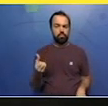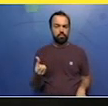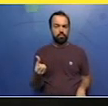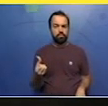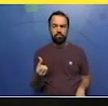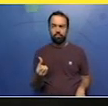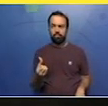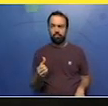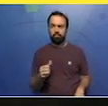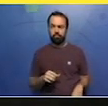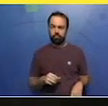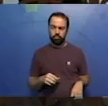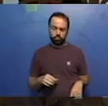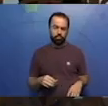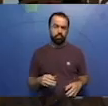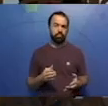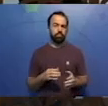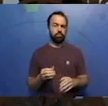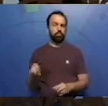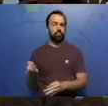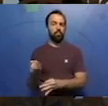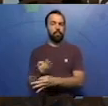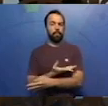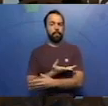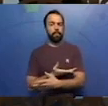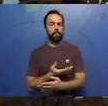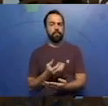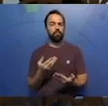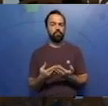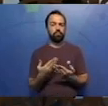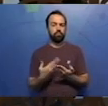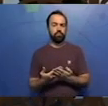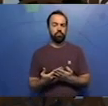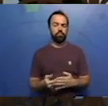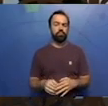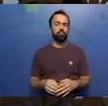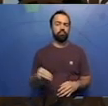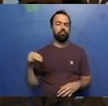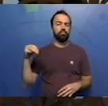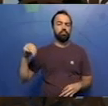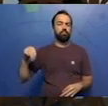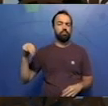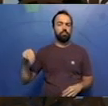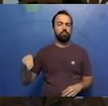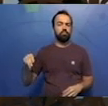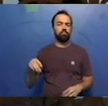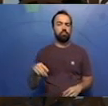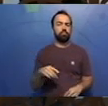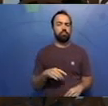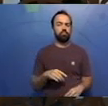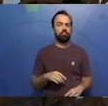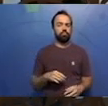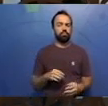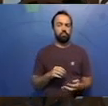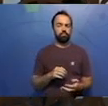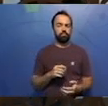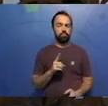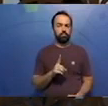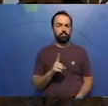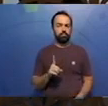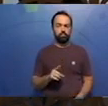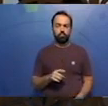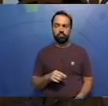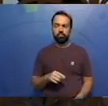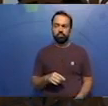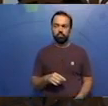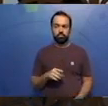Chegamos ao final de mais uma videoaula. Matemática, unidade 11, medir o tempo. Lembrando que